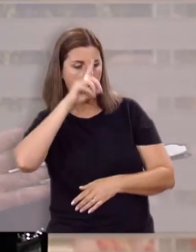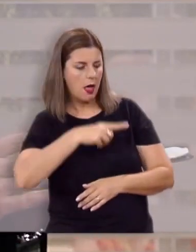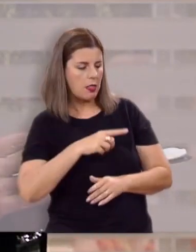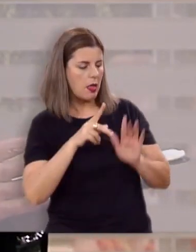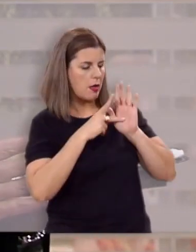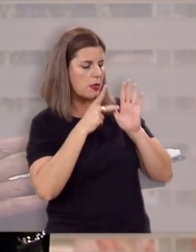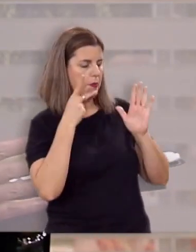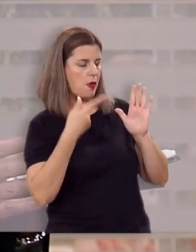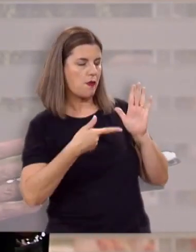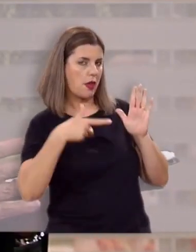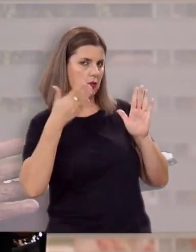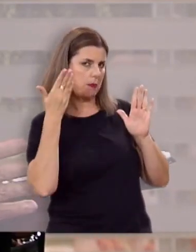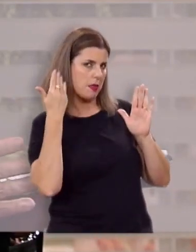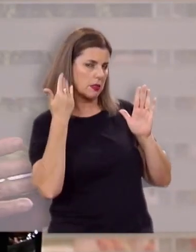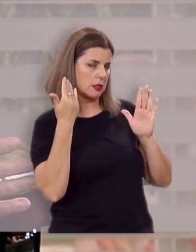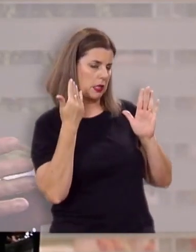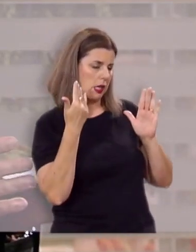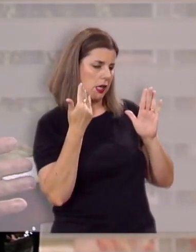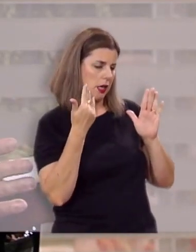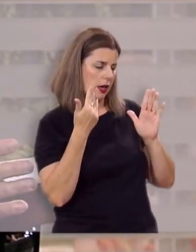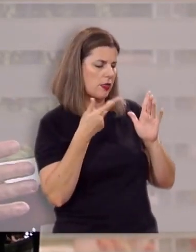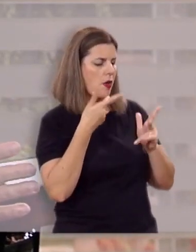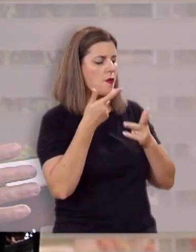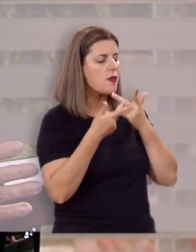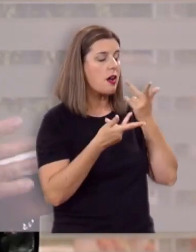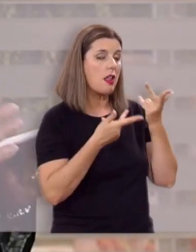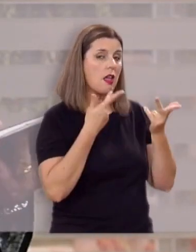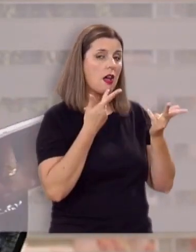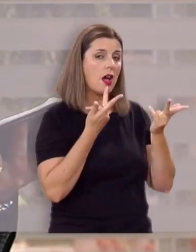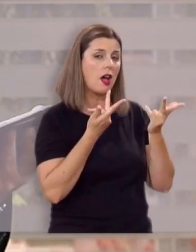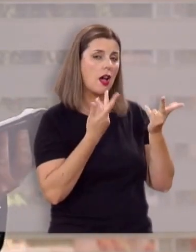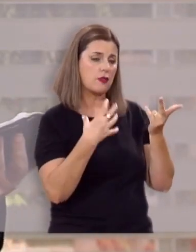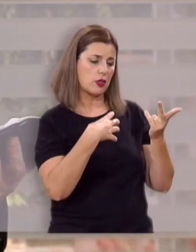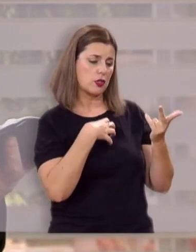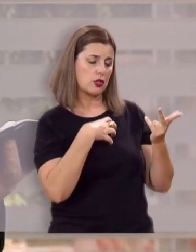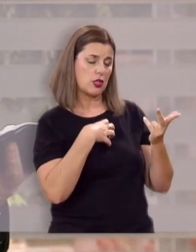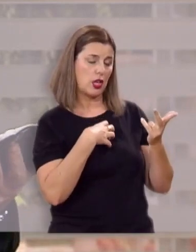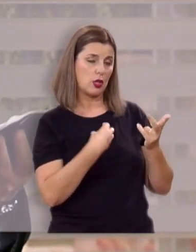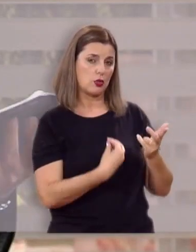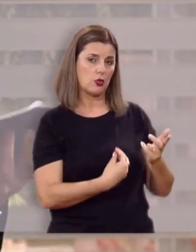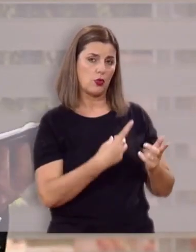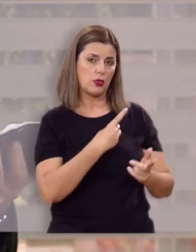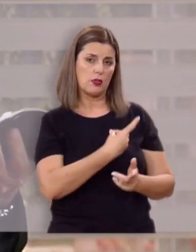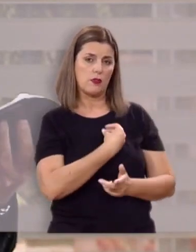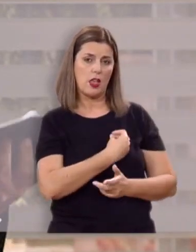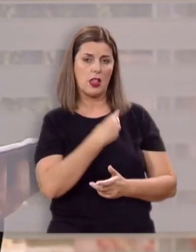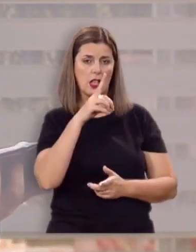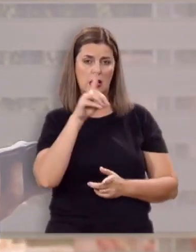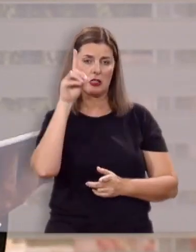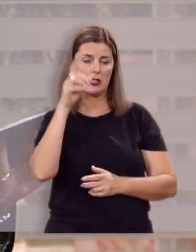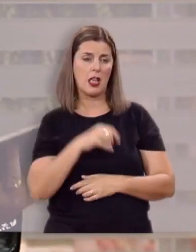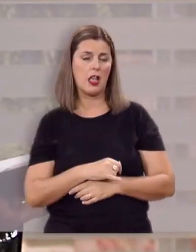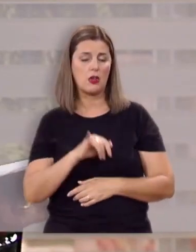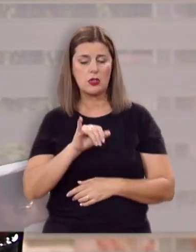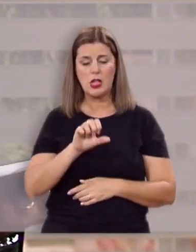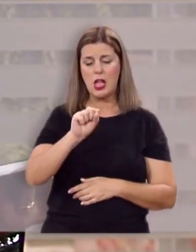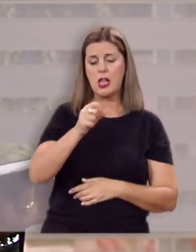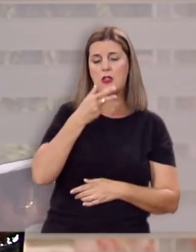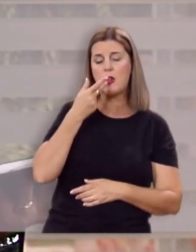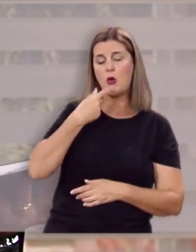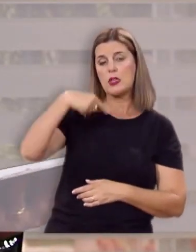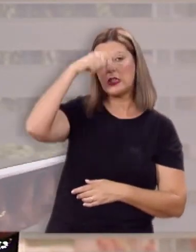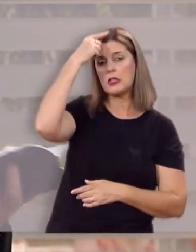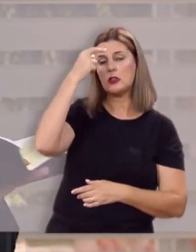os profetas lá na antiga aliança, eles falavam de um atributo de Deus com mais destaque. Isaías